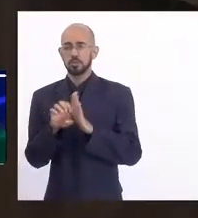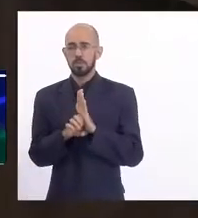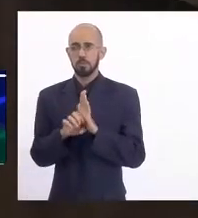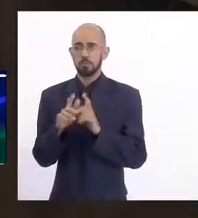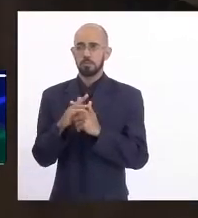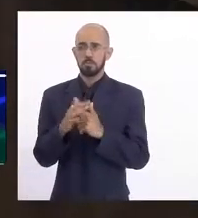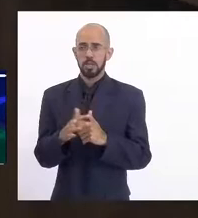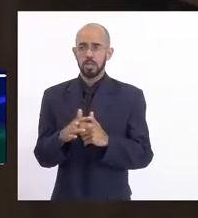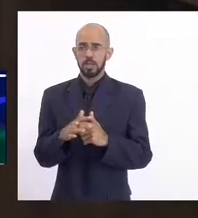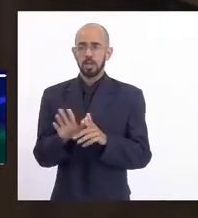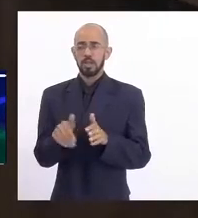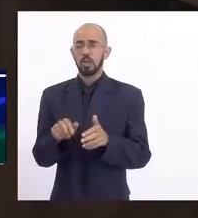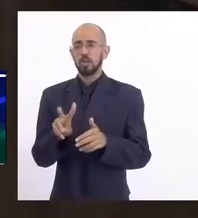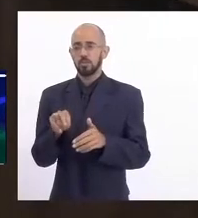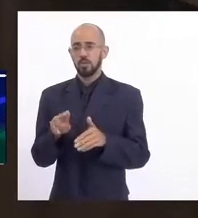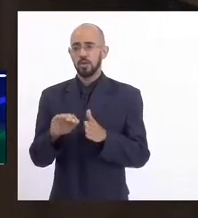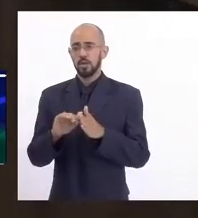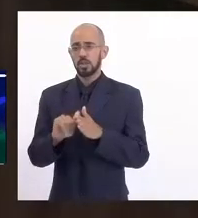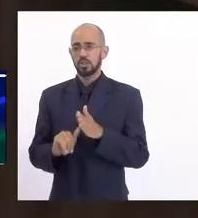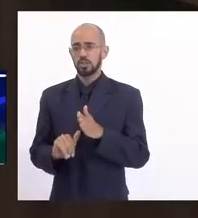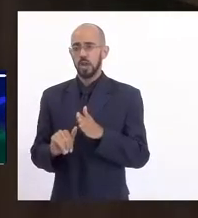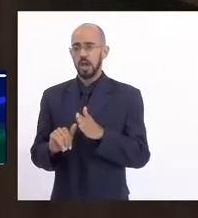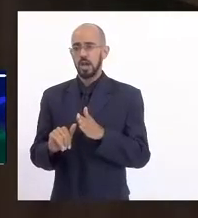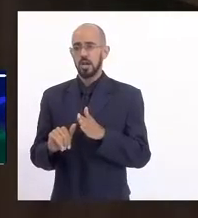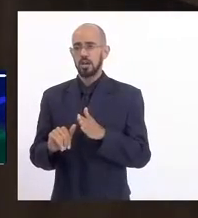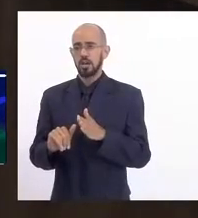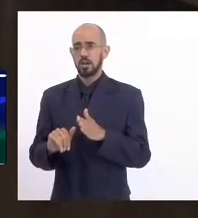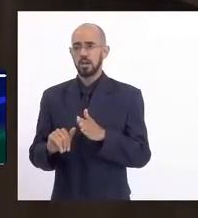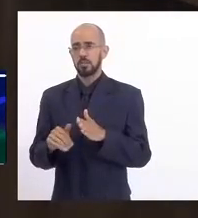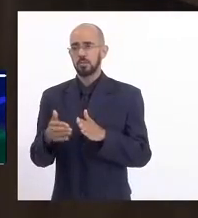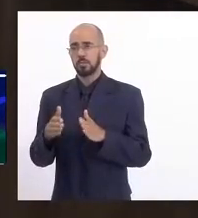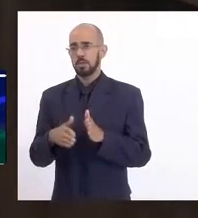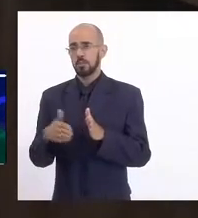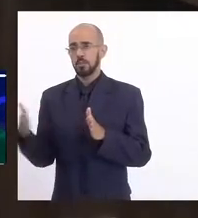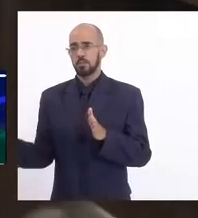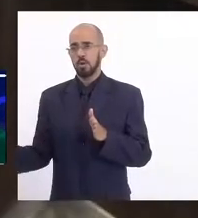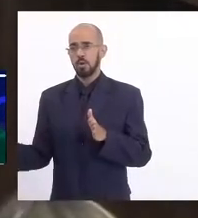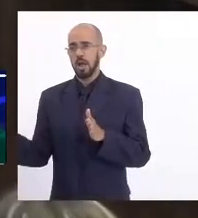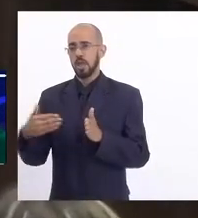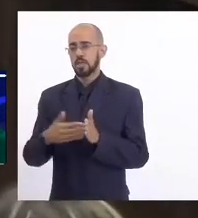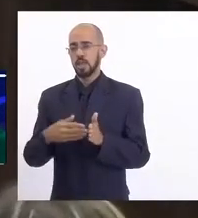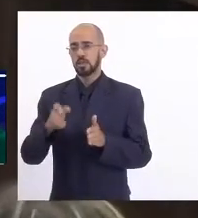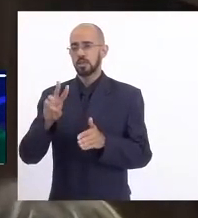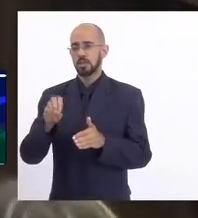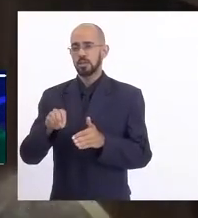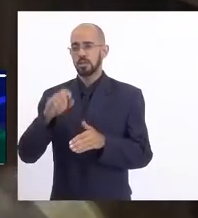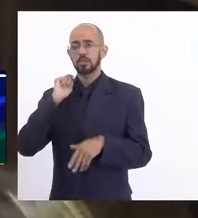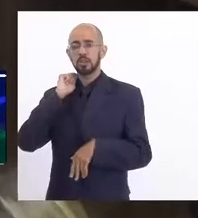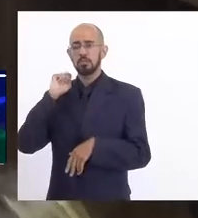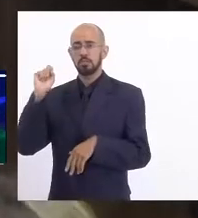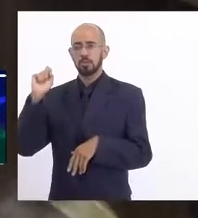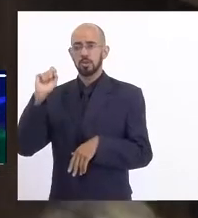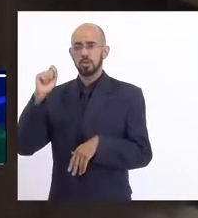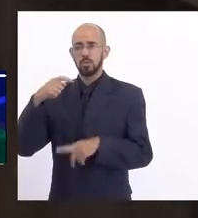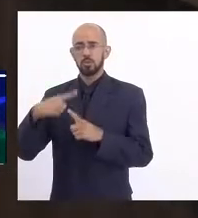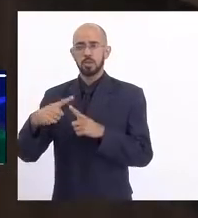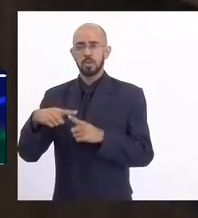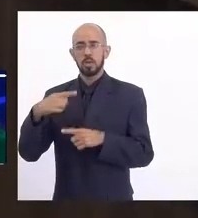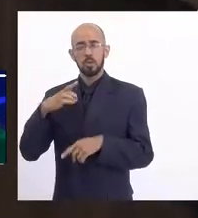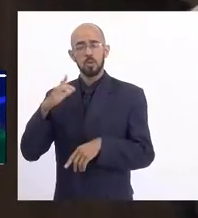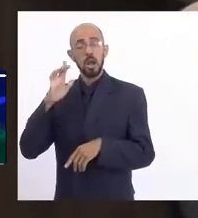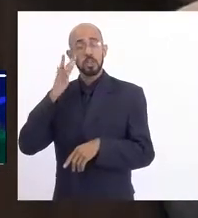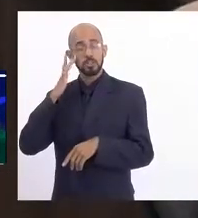que eu vou até retirar em proveito desse acordo. Eu fiz uma emenda para prorrogar até 30 de abril, que eu achei temerário fazer o ano